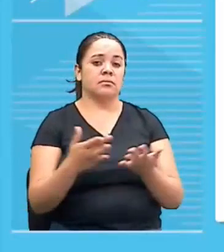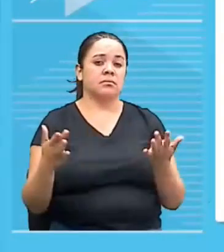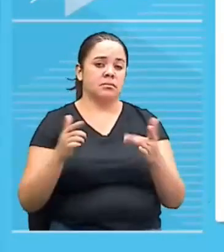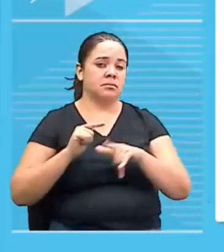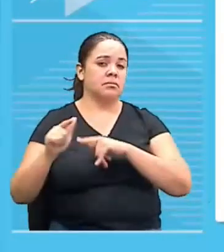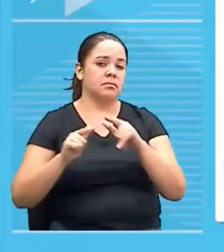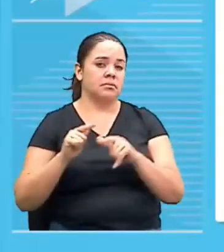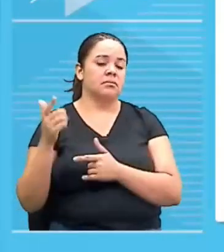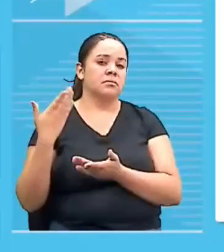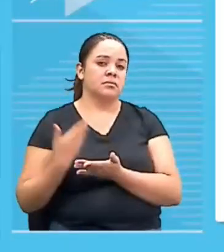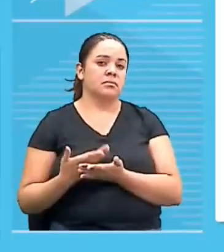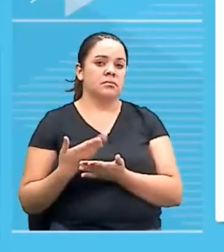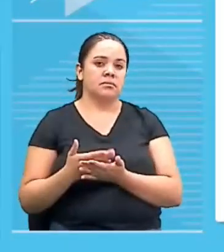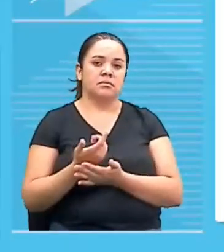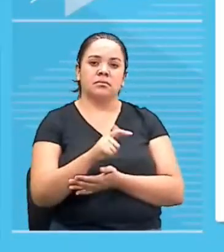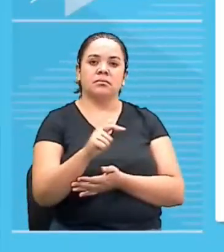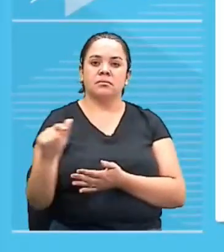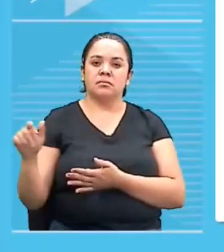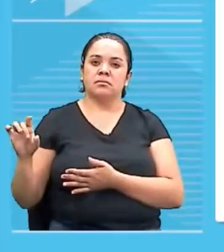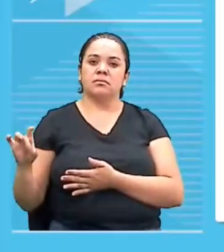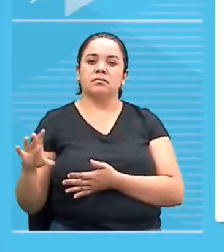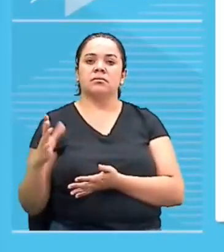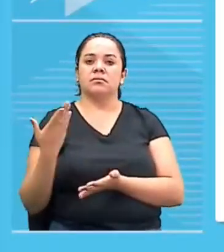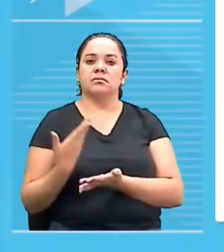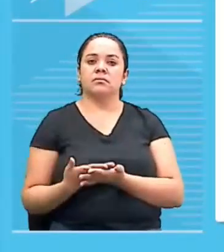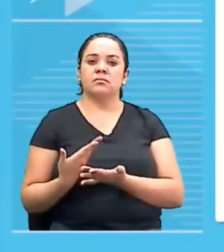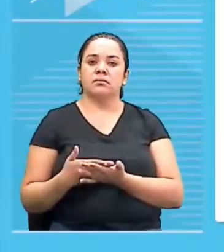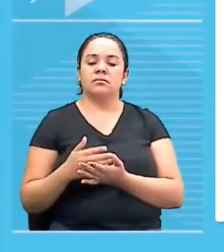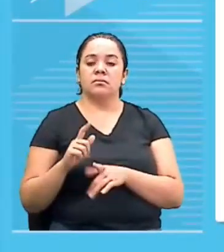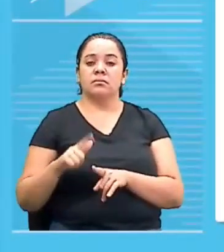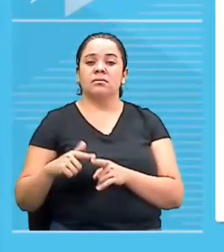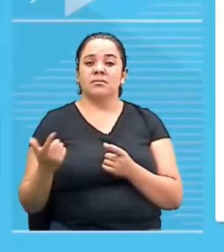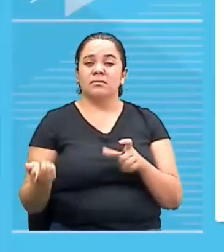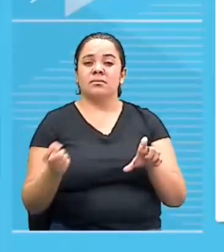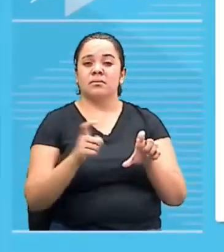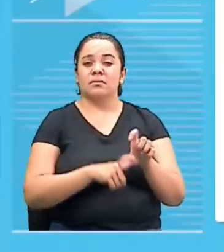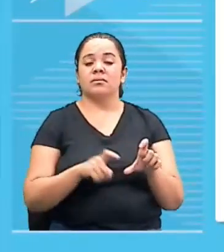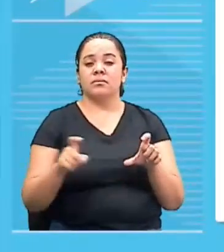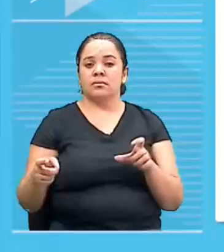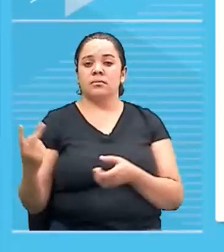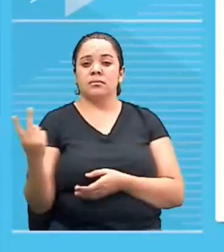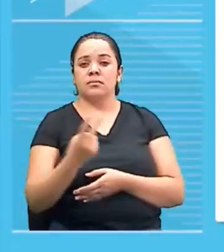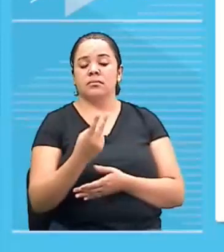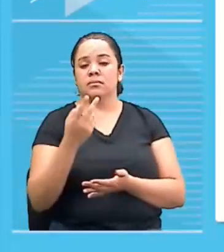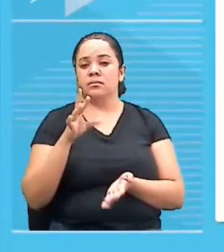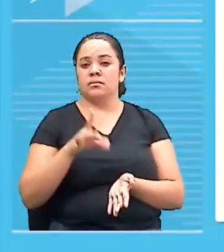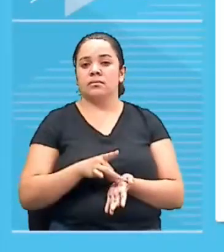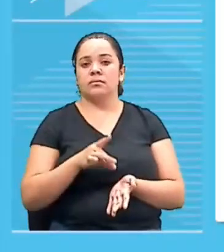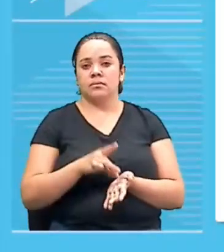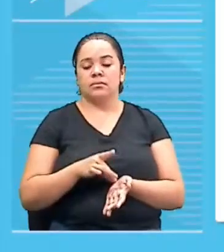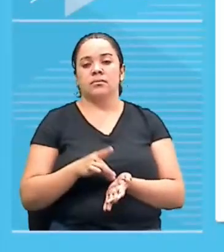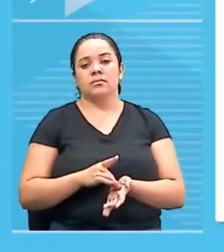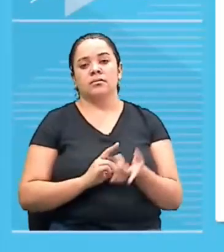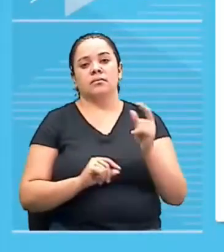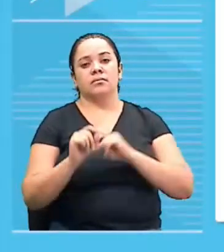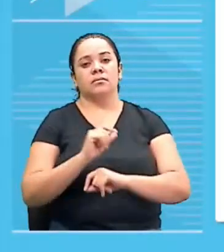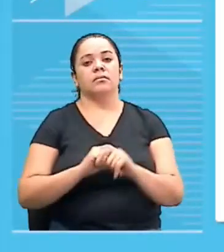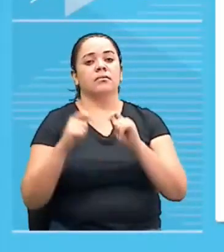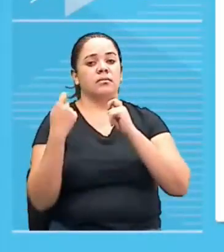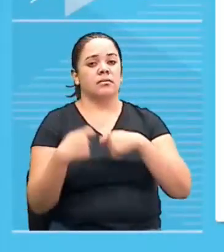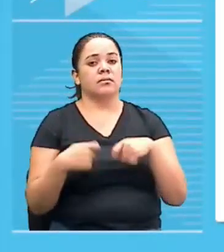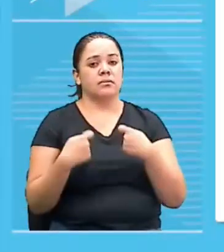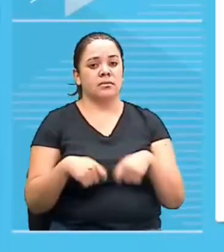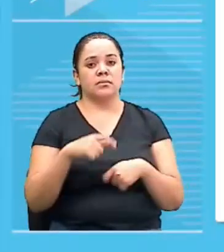trabalhando, estudando, outros só estudam. Mas independente das duas realidades, algo que vocês precisam